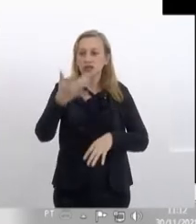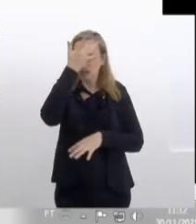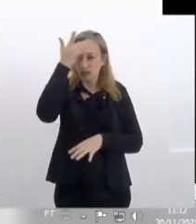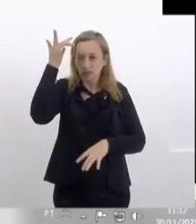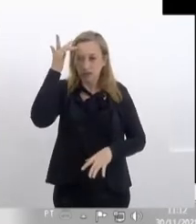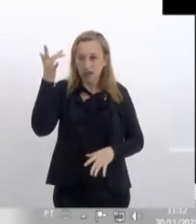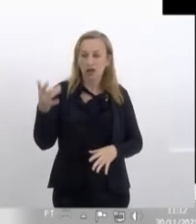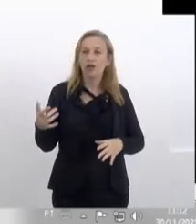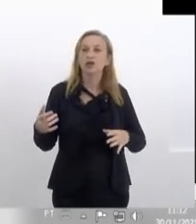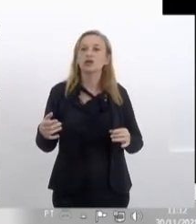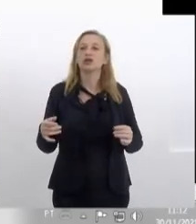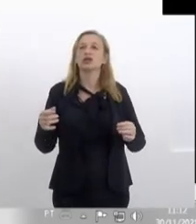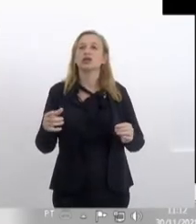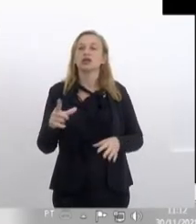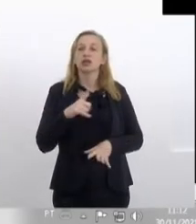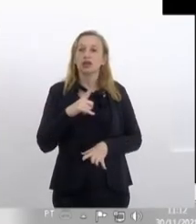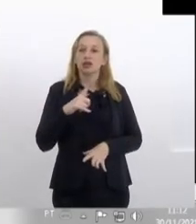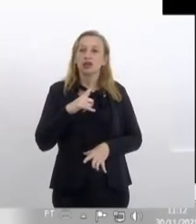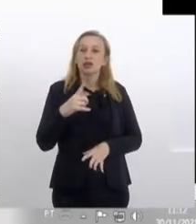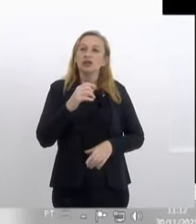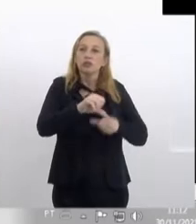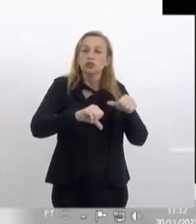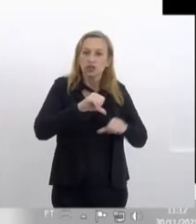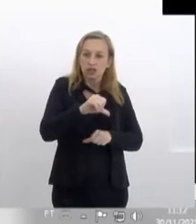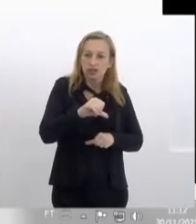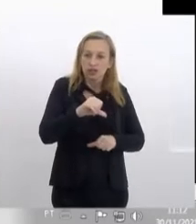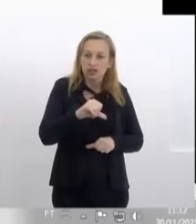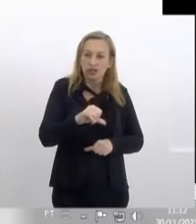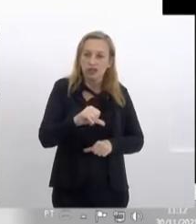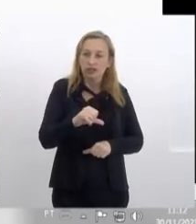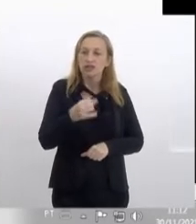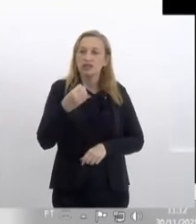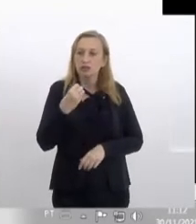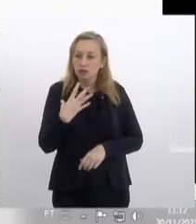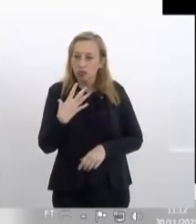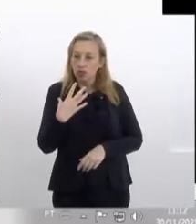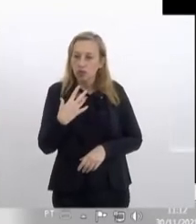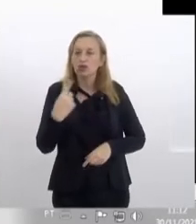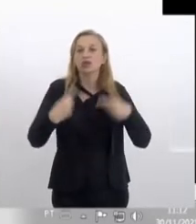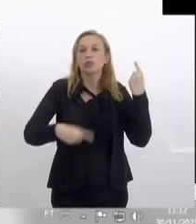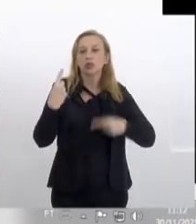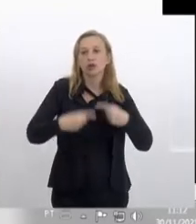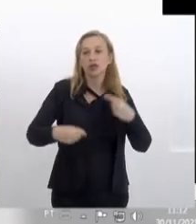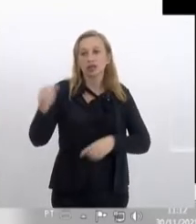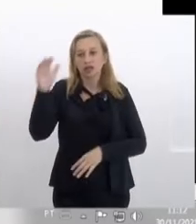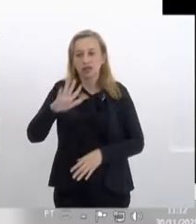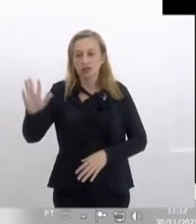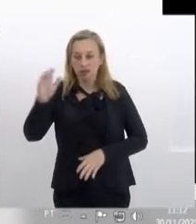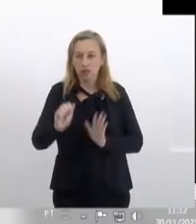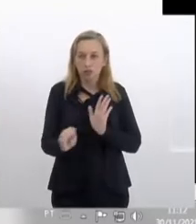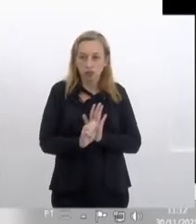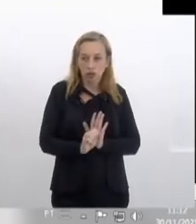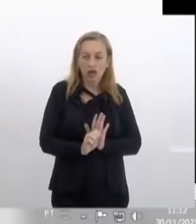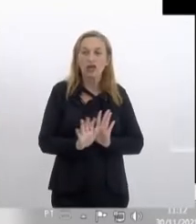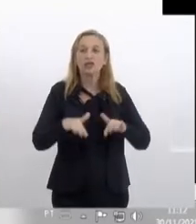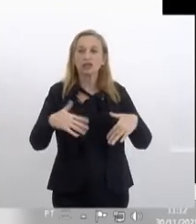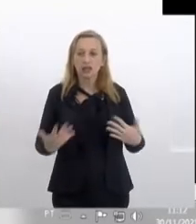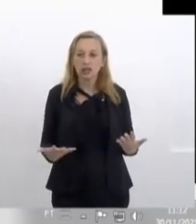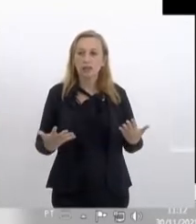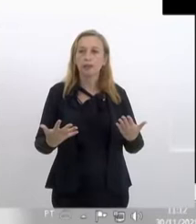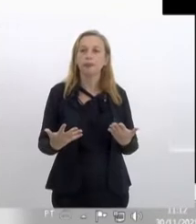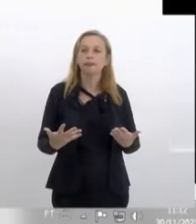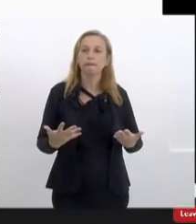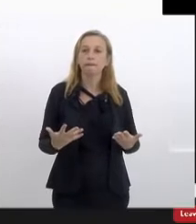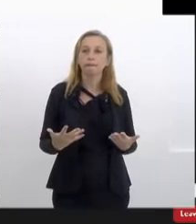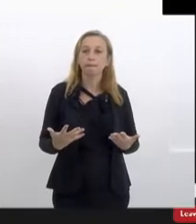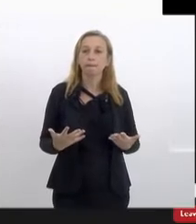mental, trouxeram, né, mudanças significativas na Política Nacional sobre Drogas. Então,